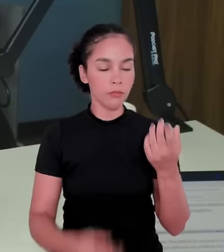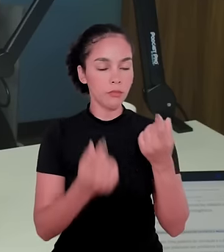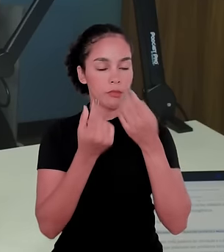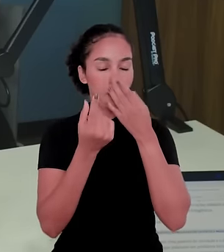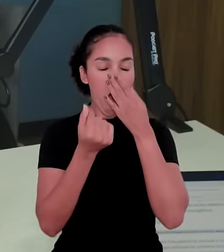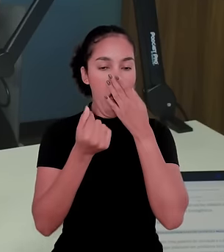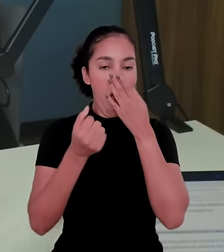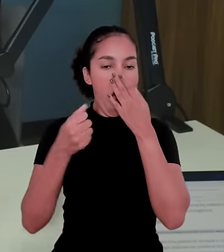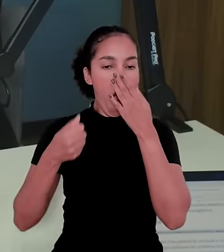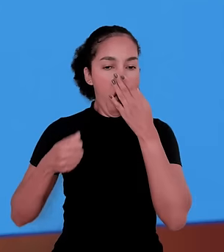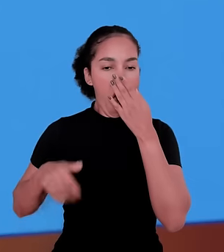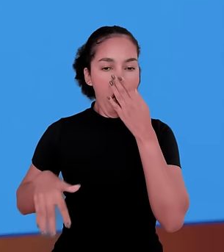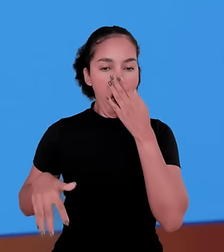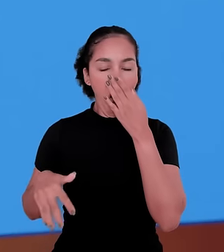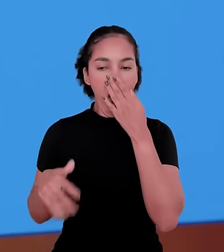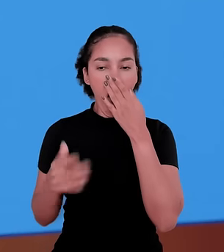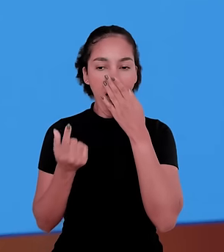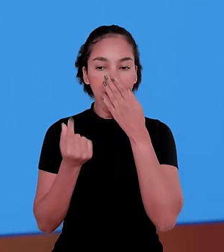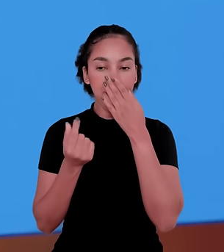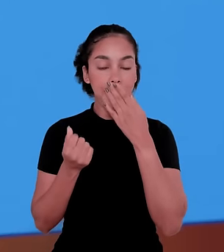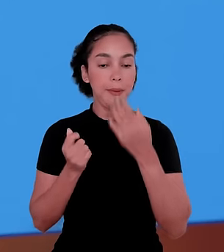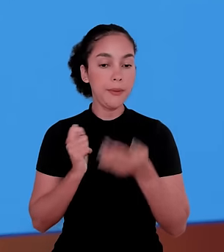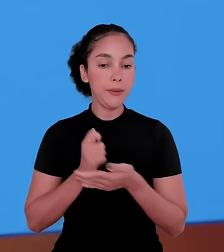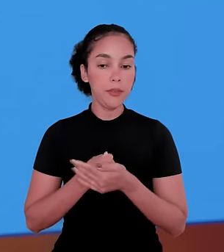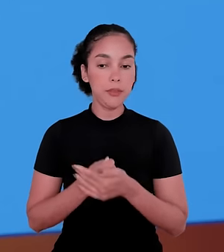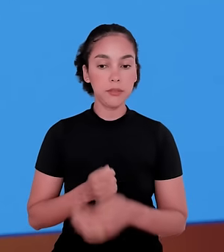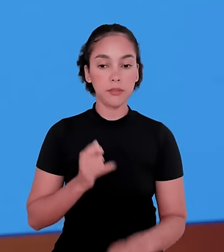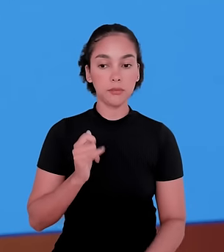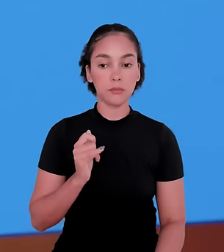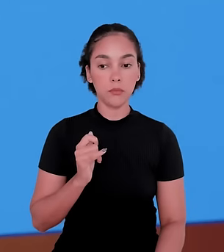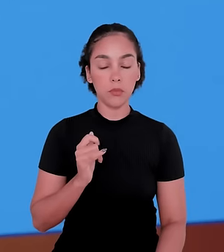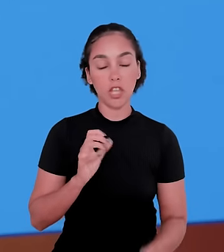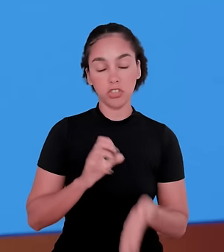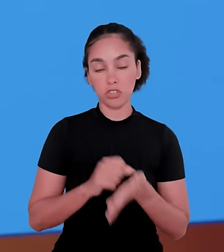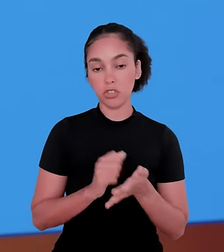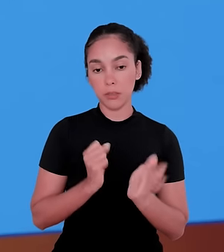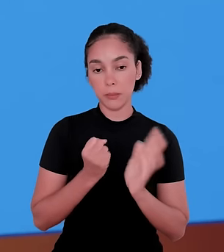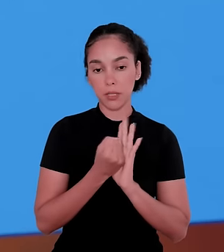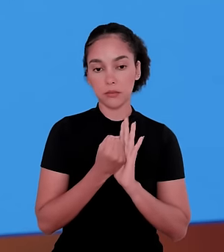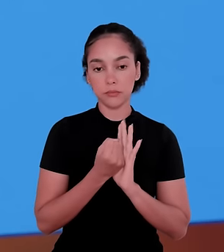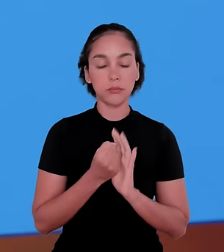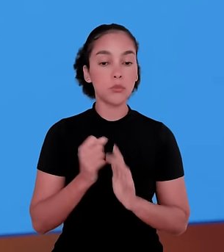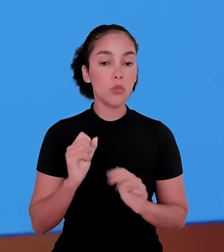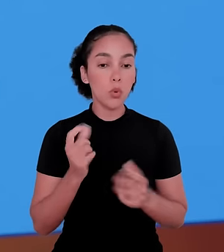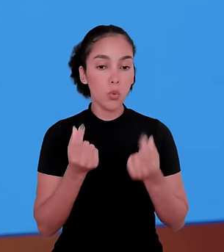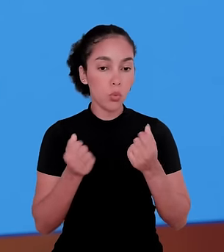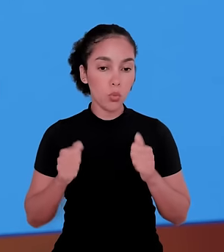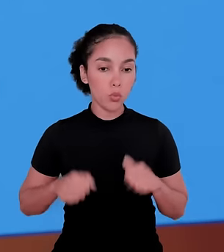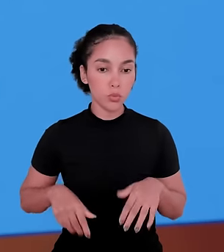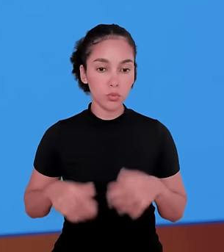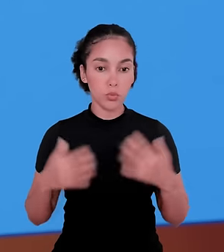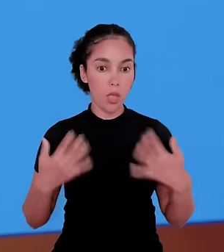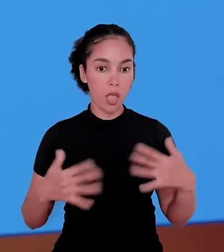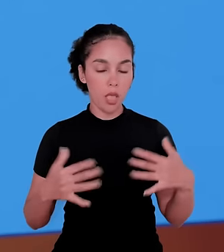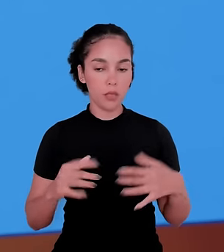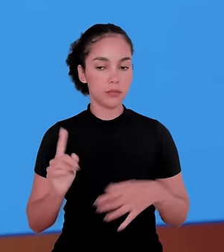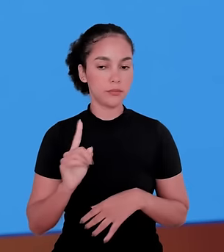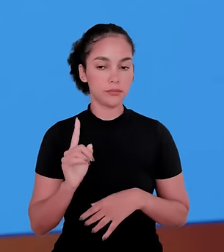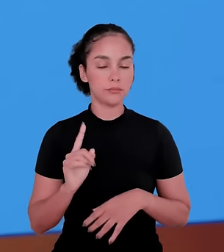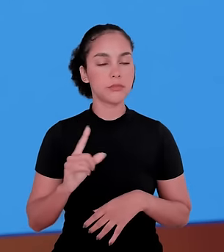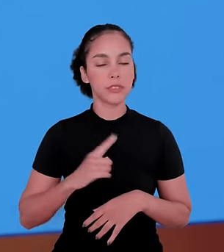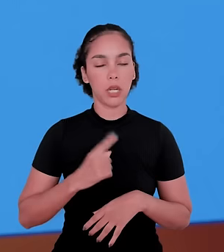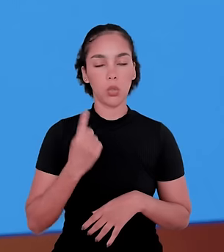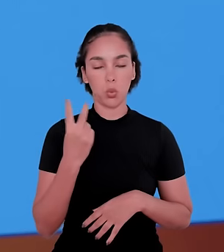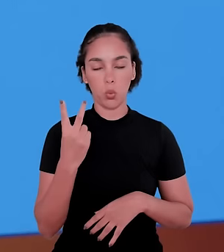registro de marcas de marcas então o o custo não é muito alto tá eh Nós temos duas tabelas